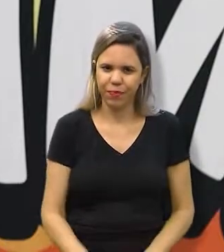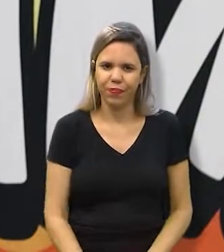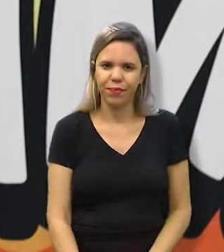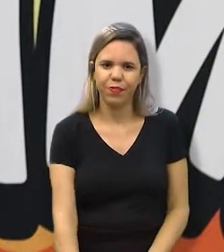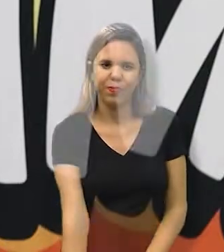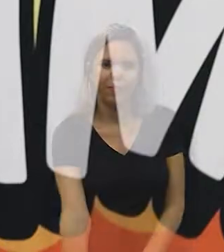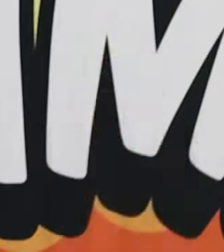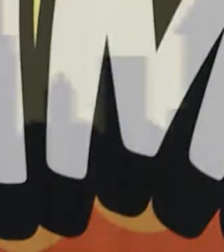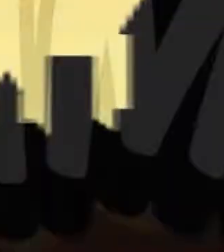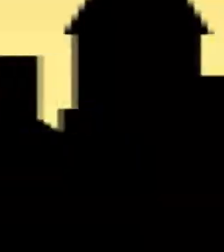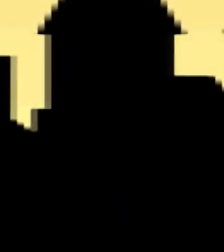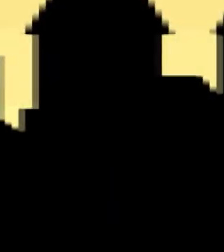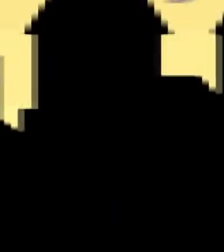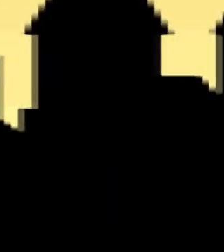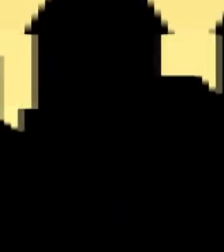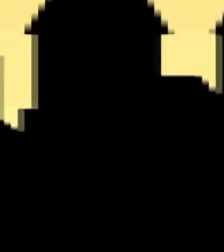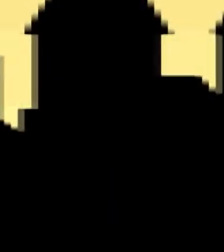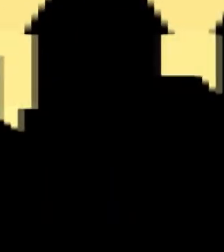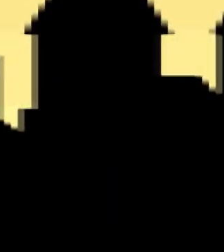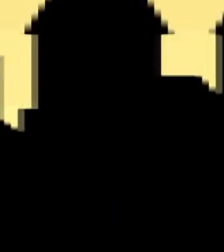bloco tem muito mais.